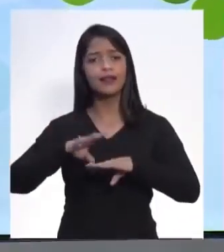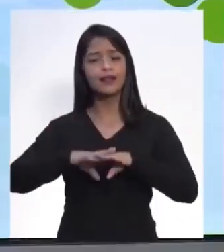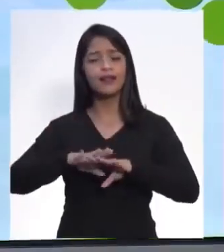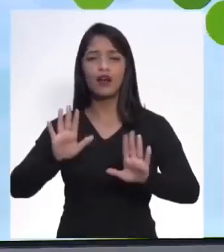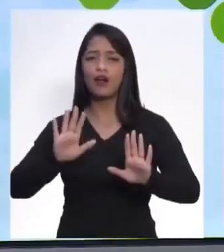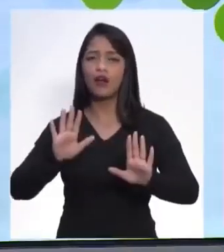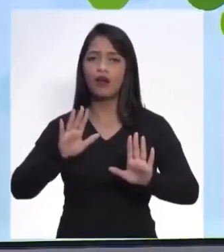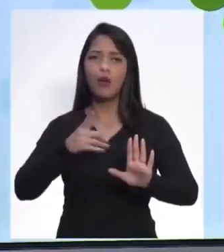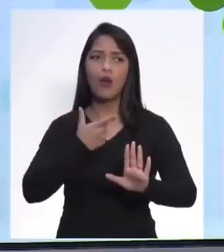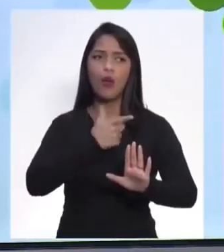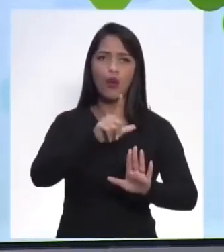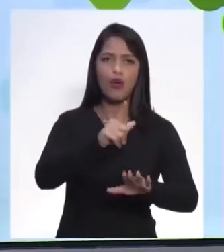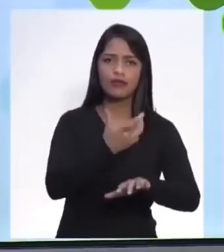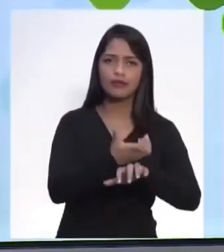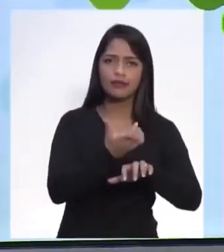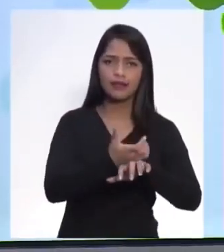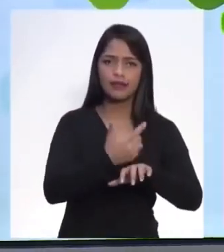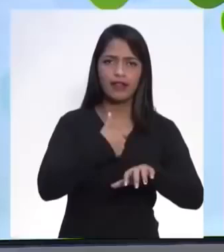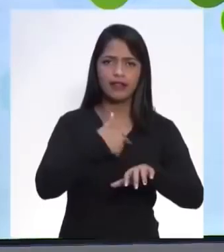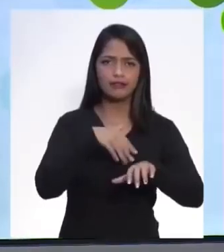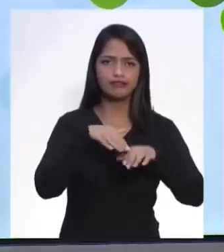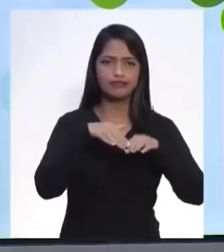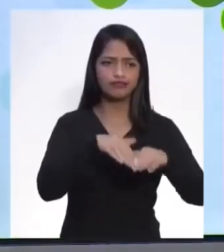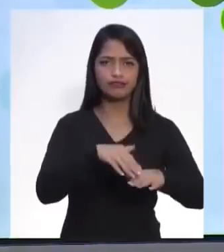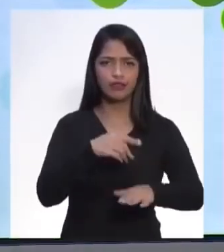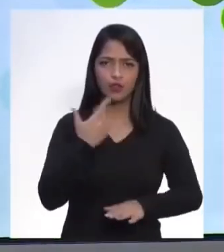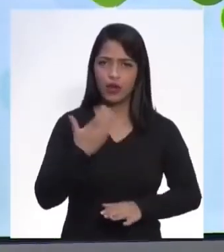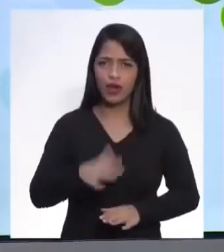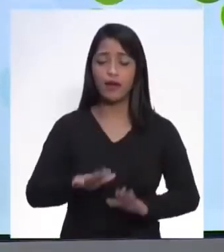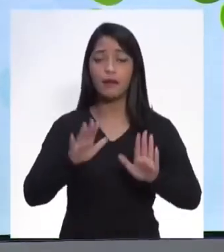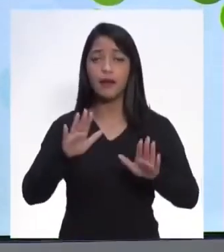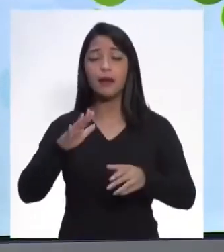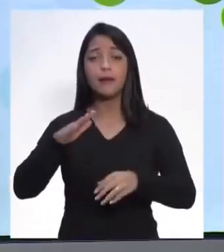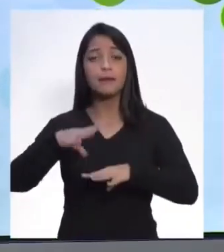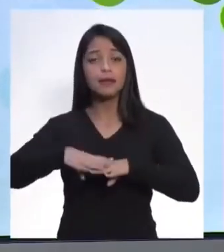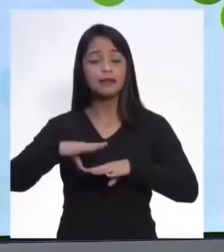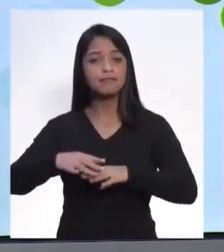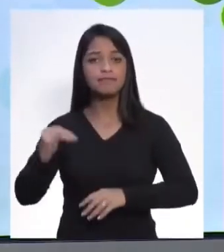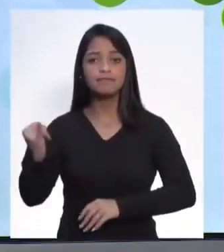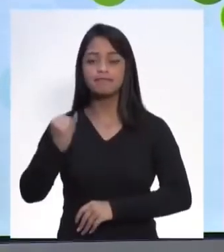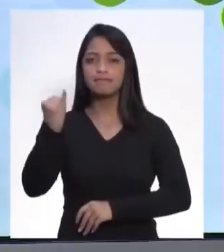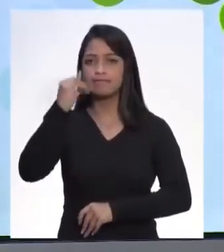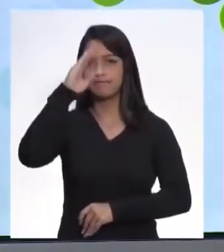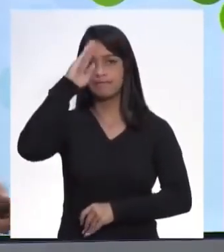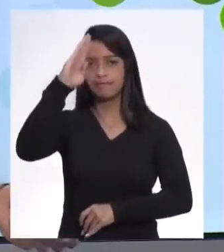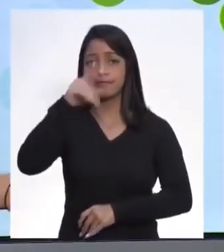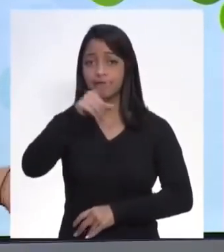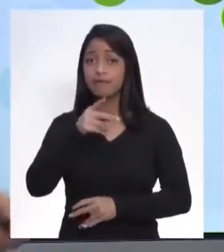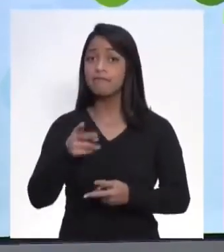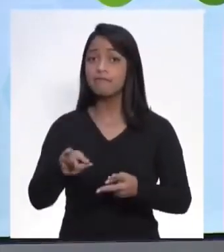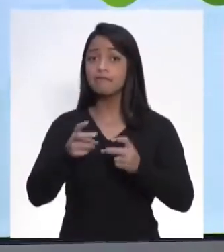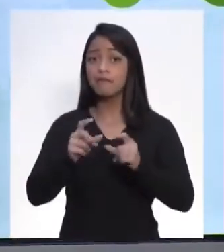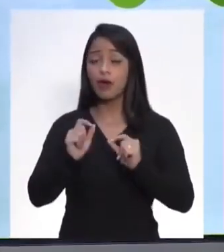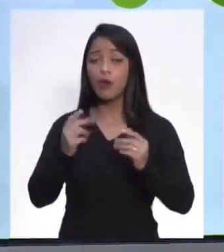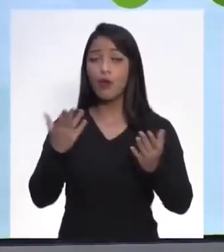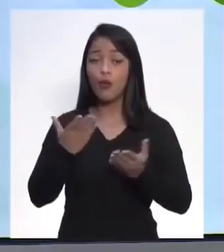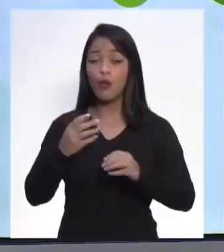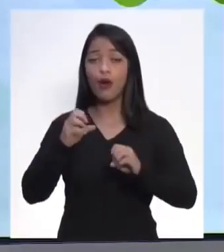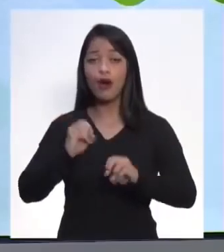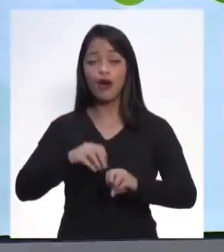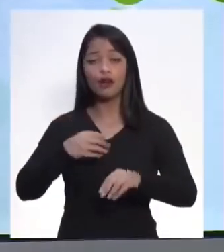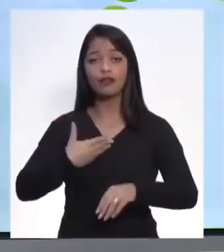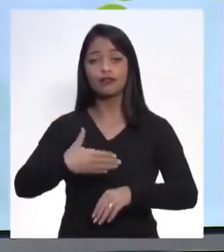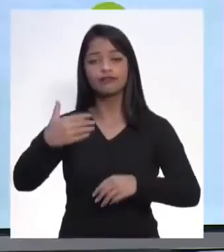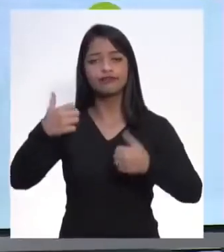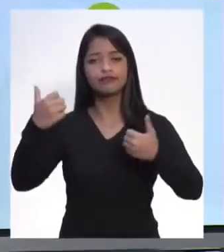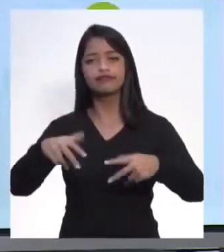desmerecer nenhuma, mas a matemática é fundamental. Você vai perceber que na aula de hoje a gente vai falar mais um pouquinho, ou um pocão aí,